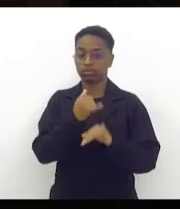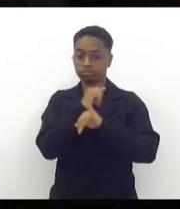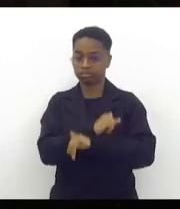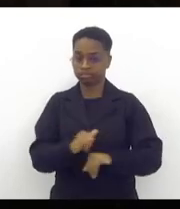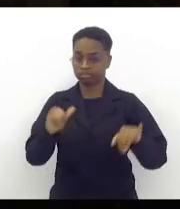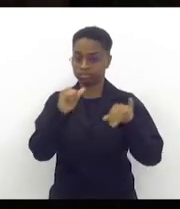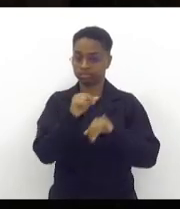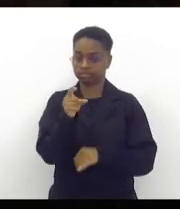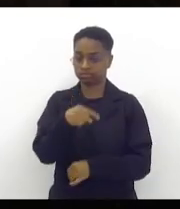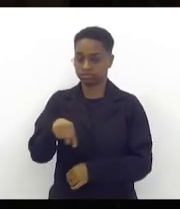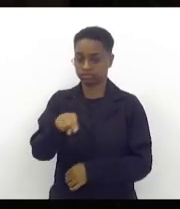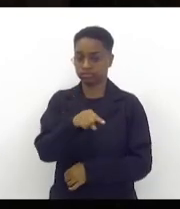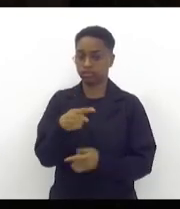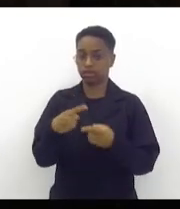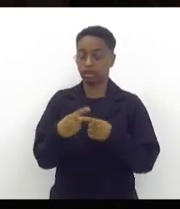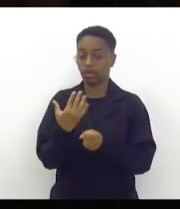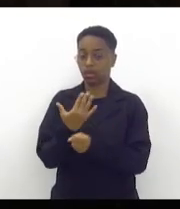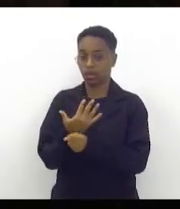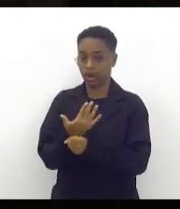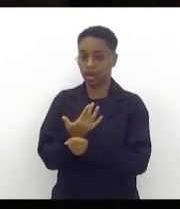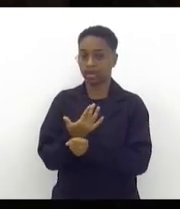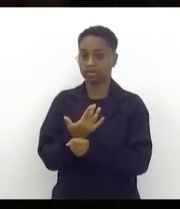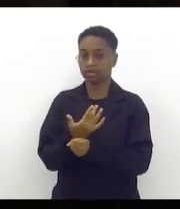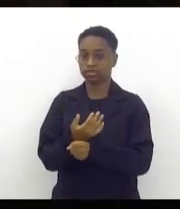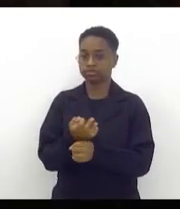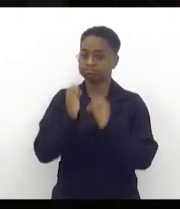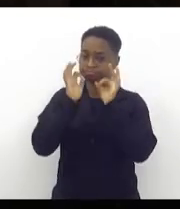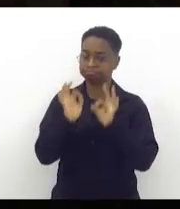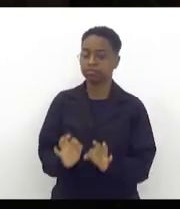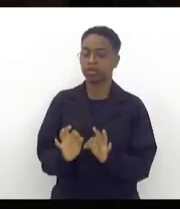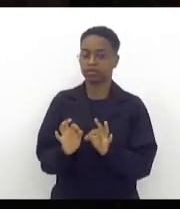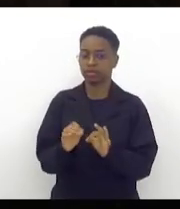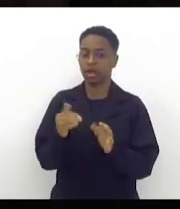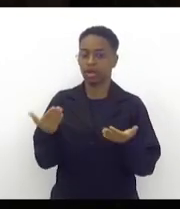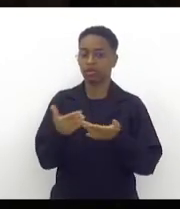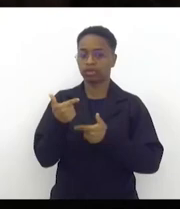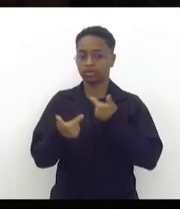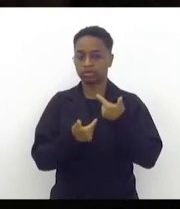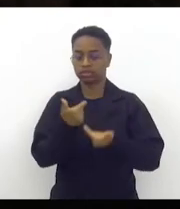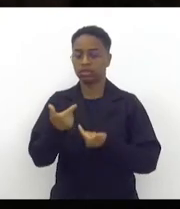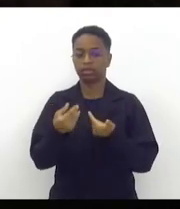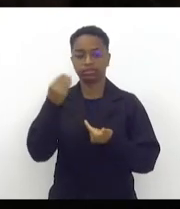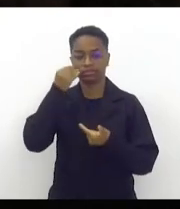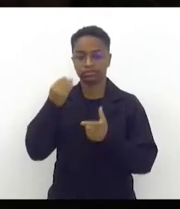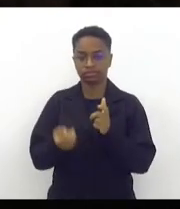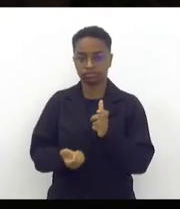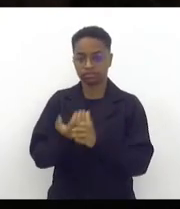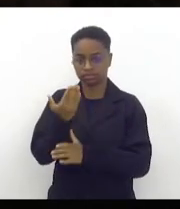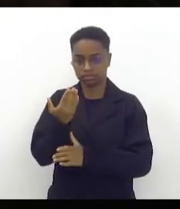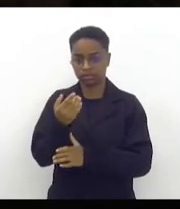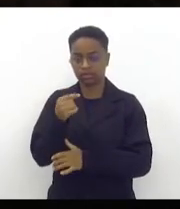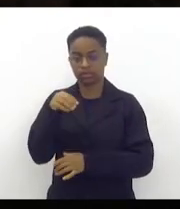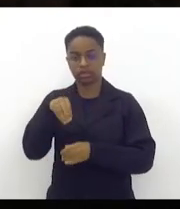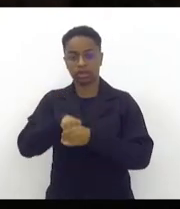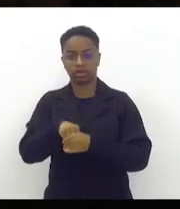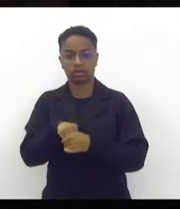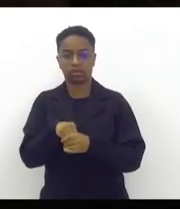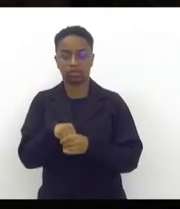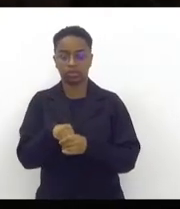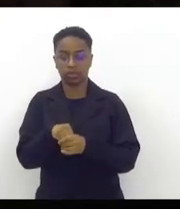notícia. A UERJ definitivamente está trabalhando para implantar no